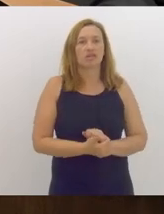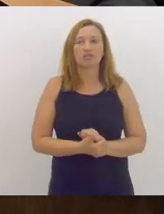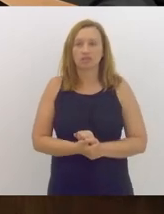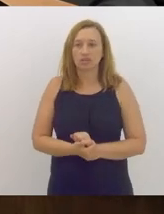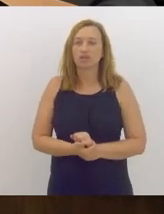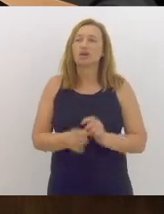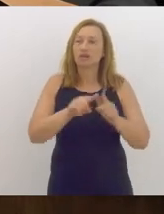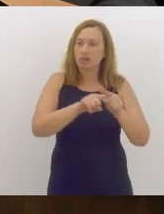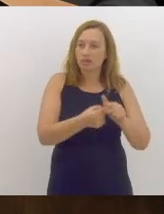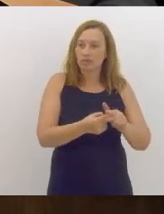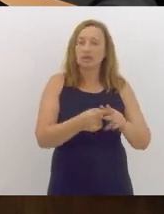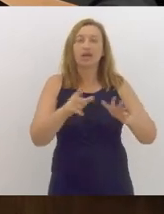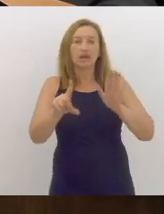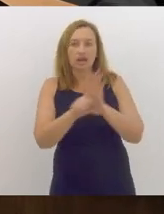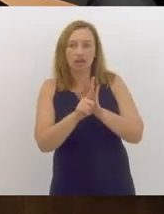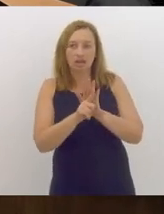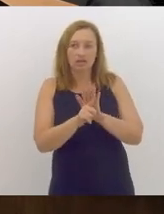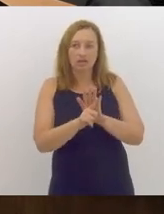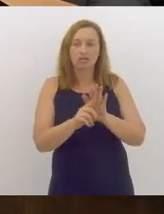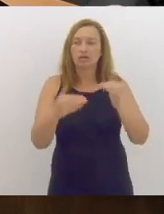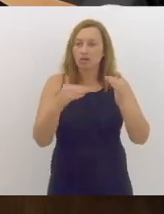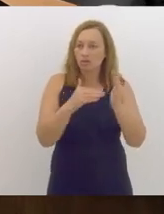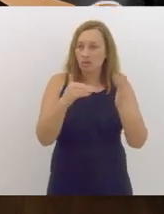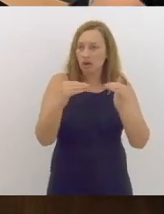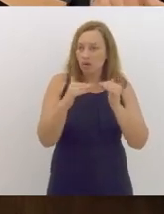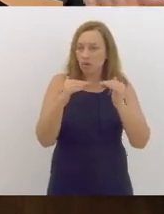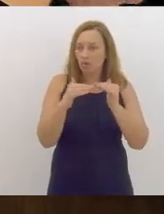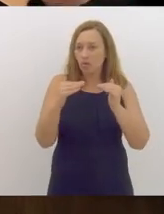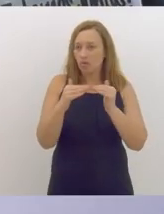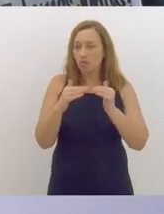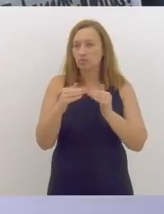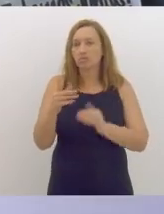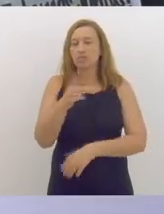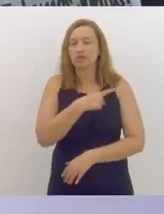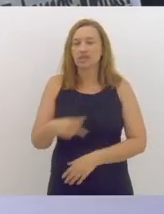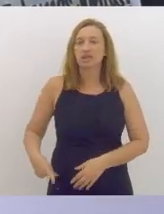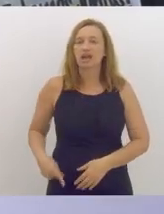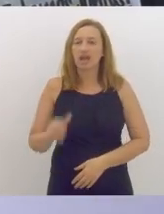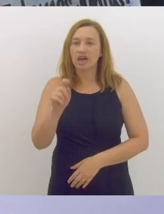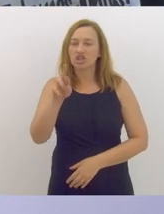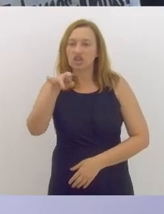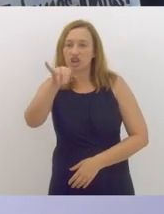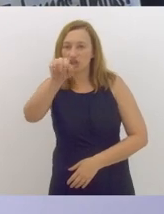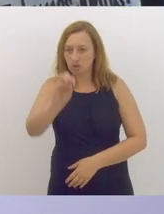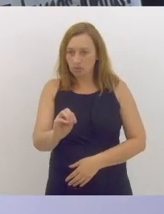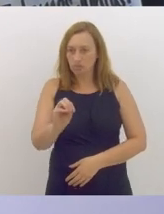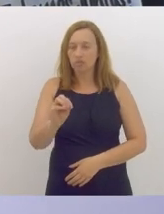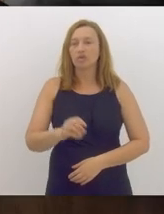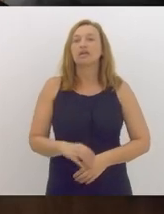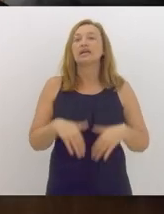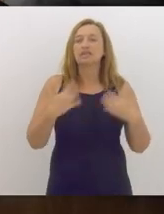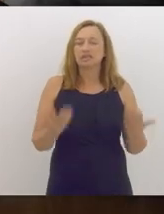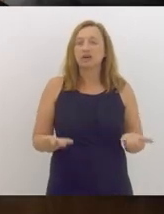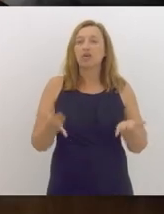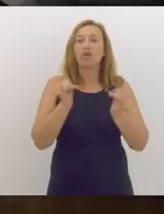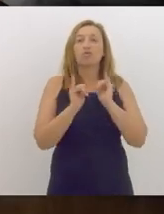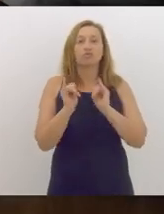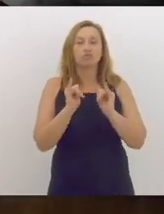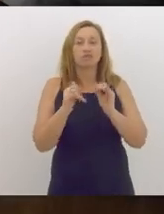a regulamentação da lei, conforme acordo com o presidente da AGRIO, André. Então, é uma